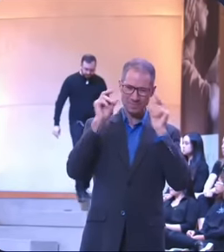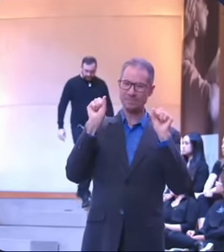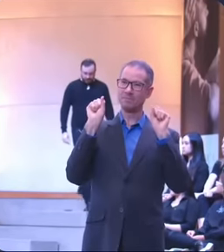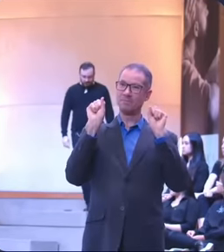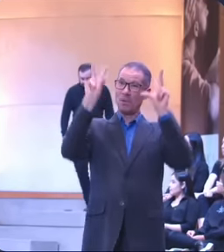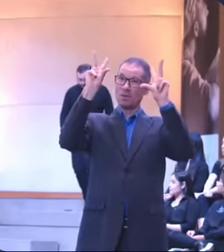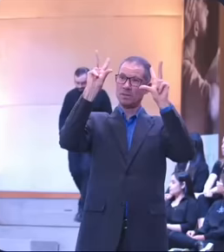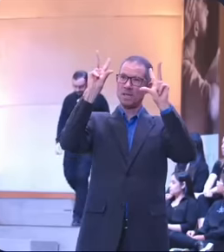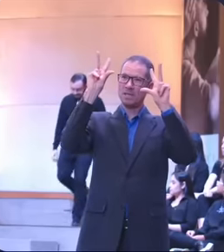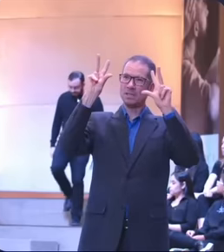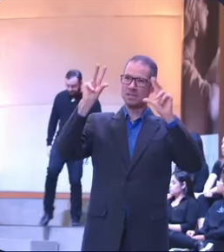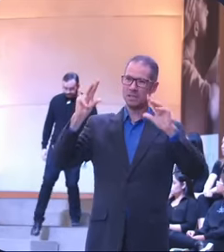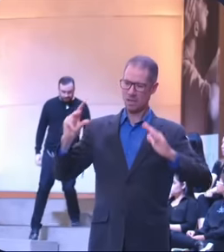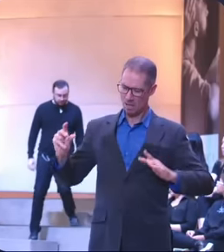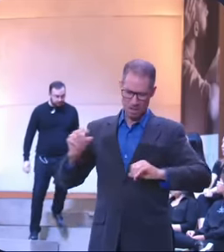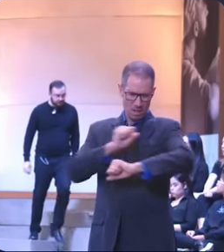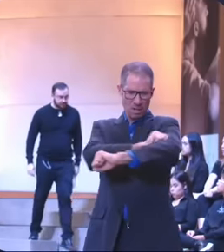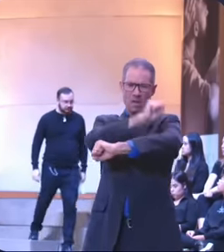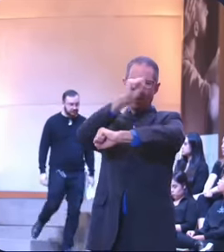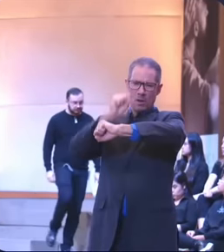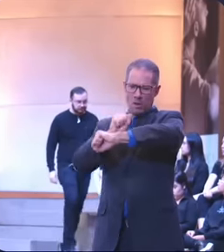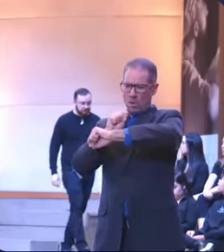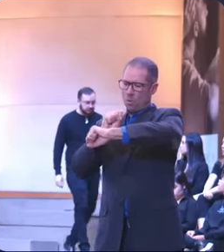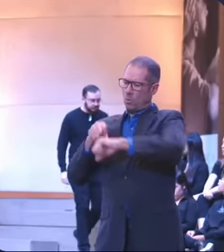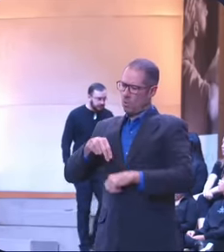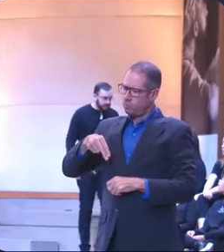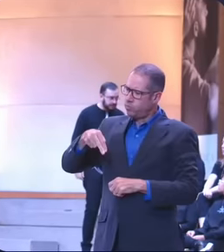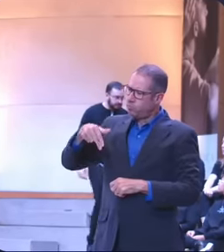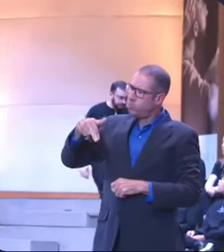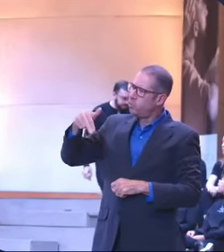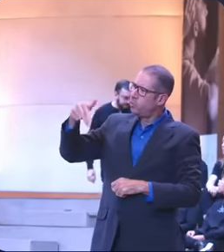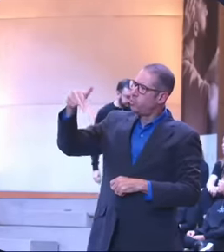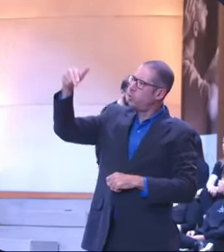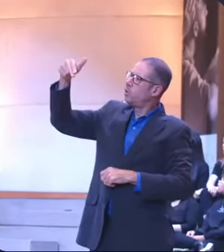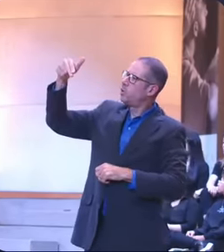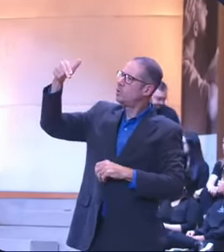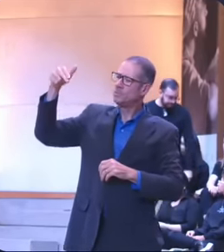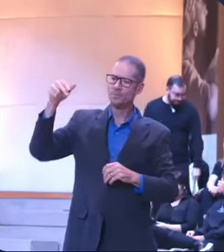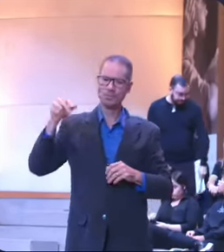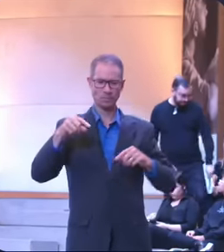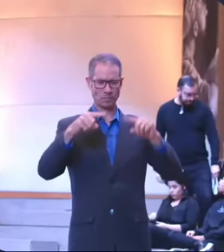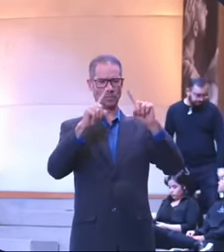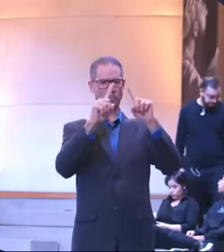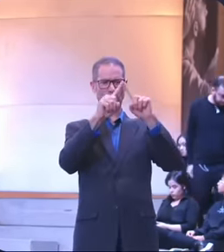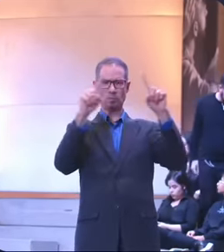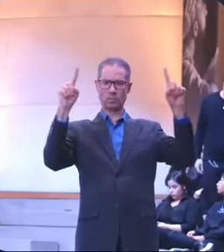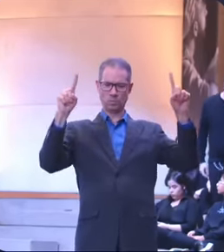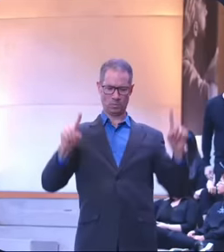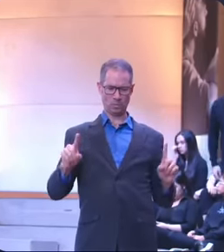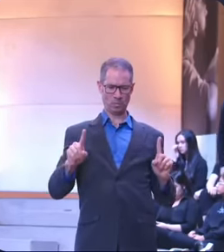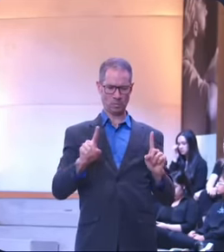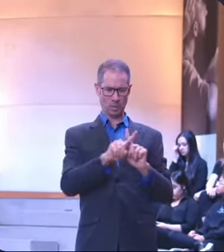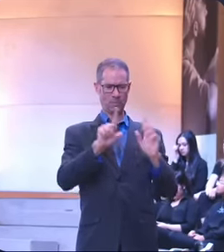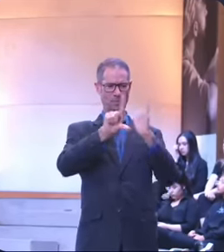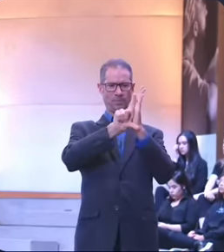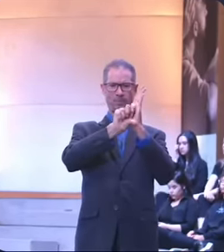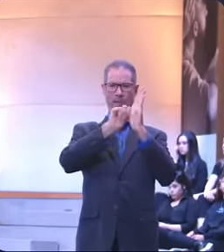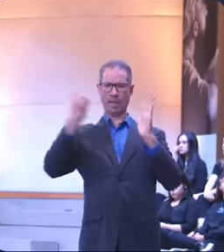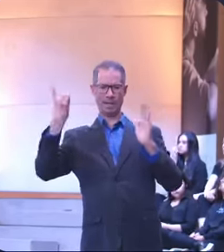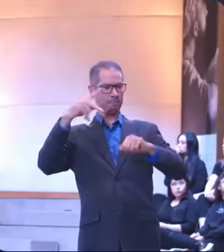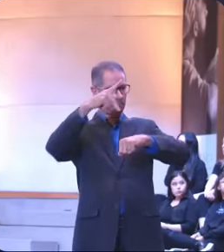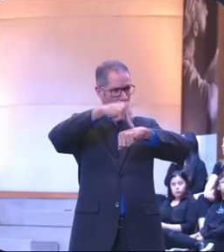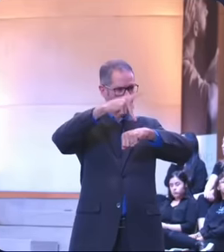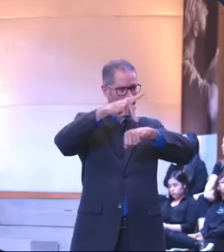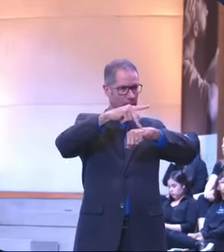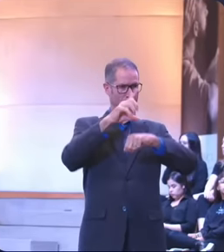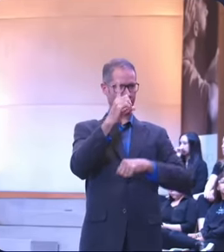Moisés tinha subido na montanha para receber de Deus as tábuas da lei, os 10 mandamentos. E enquanto